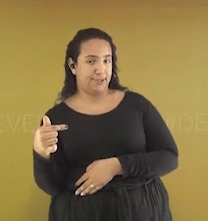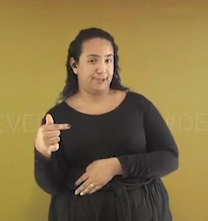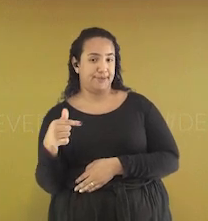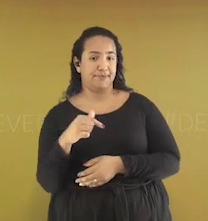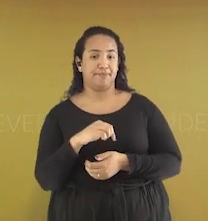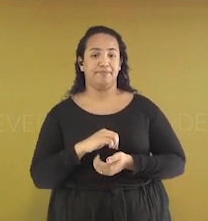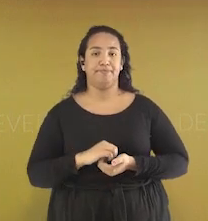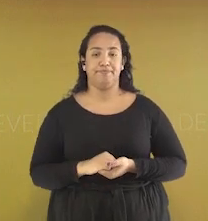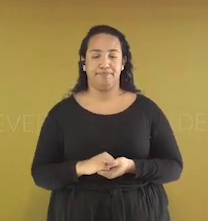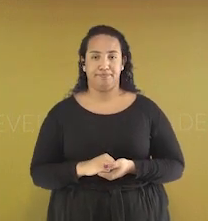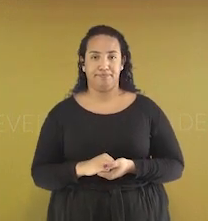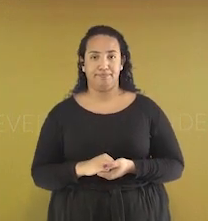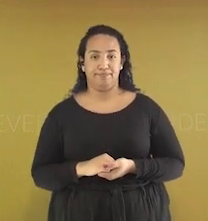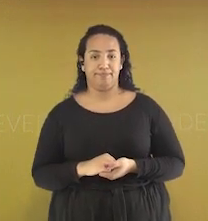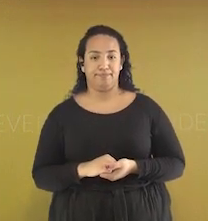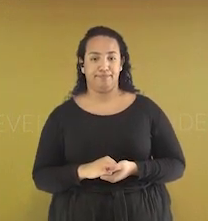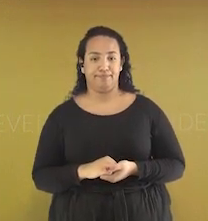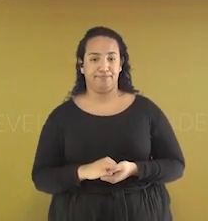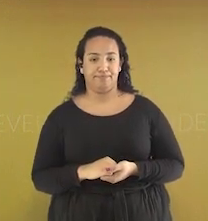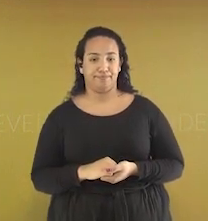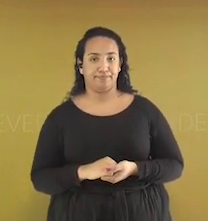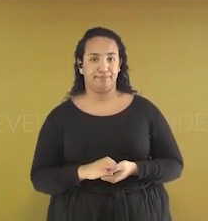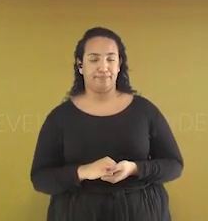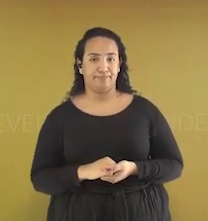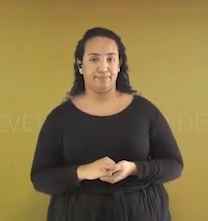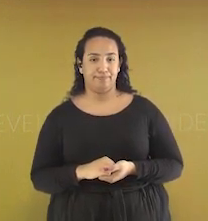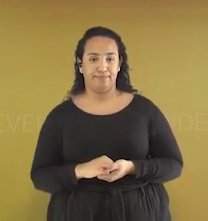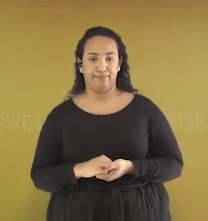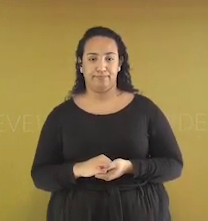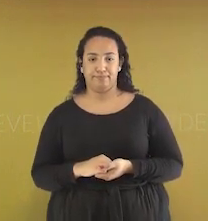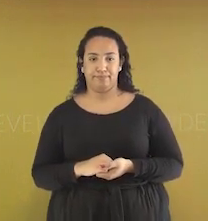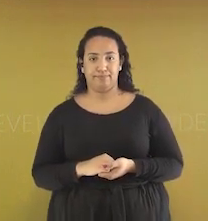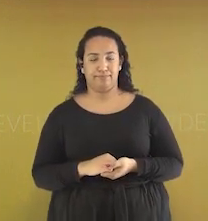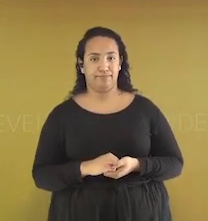E o 27 centésimos.